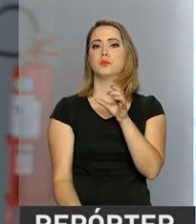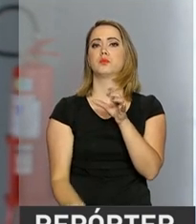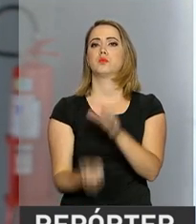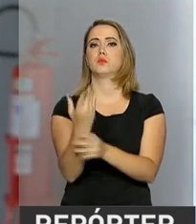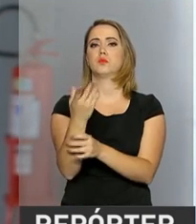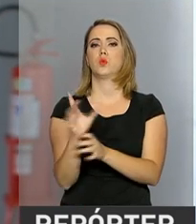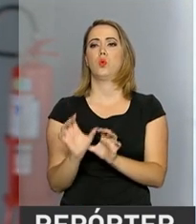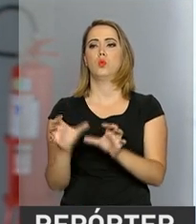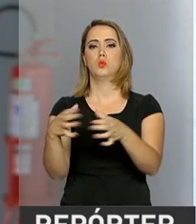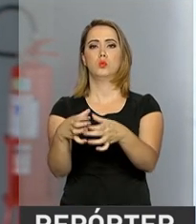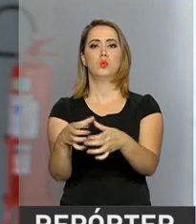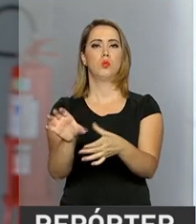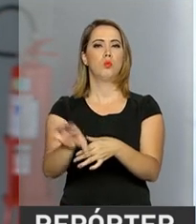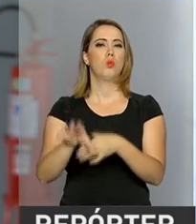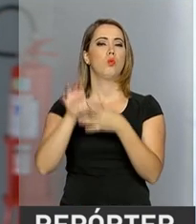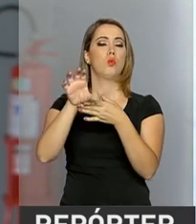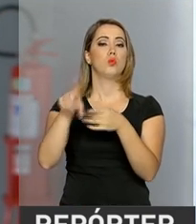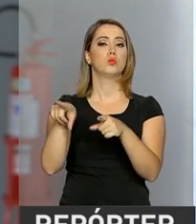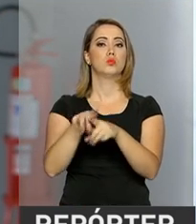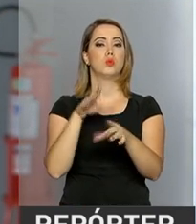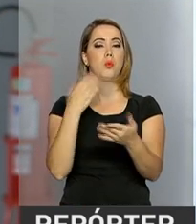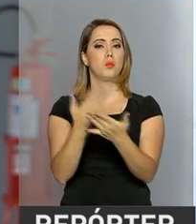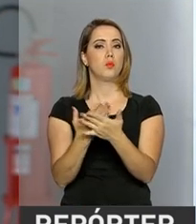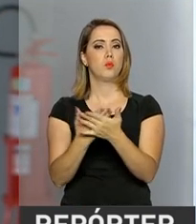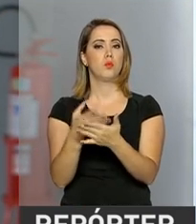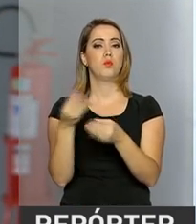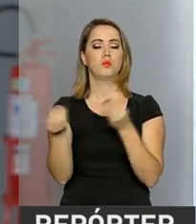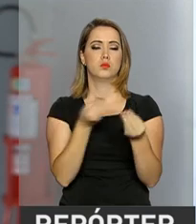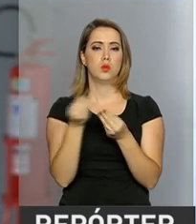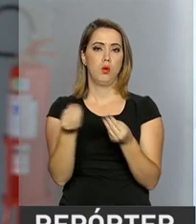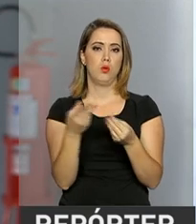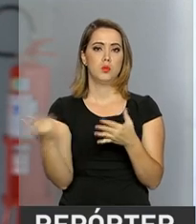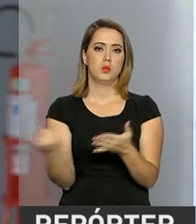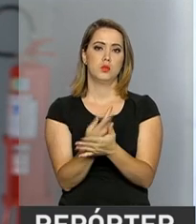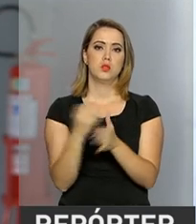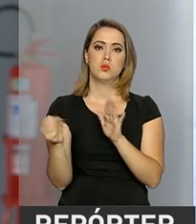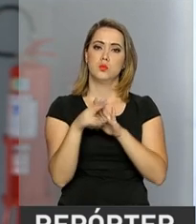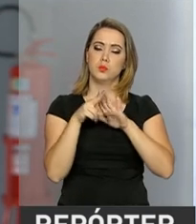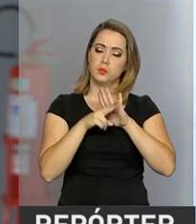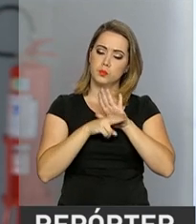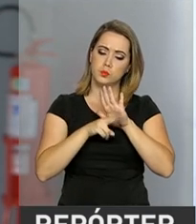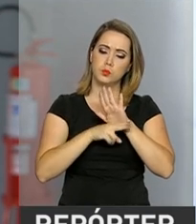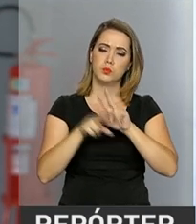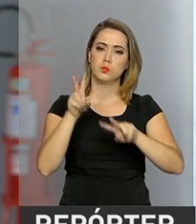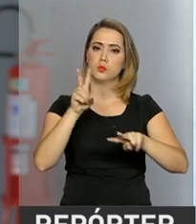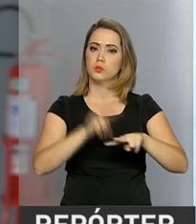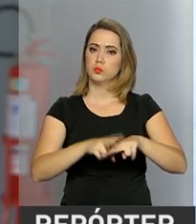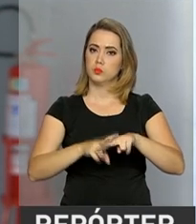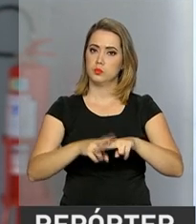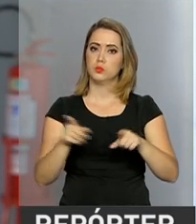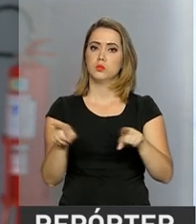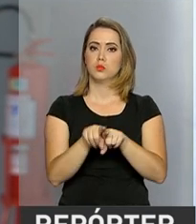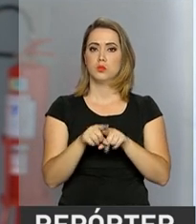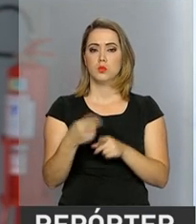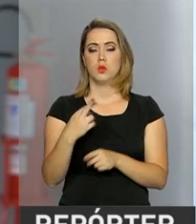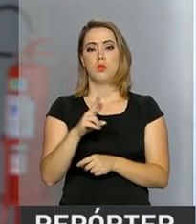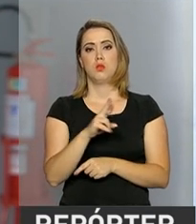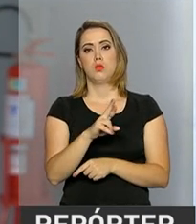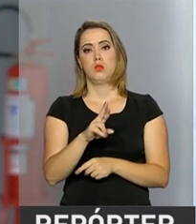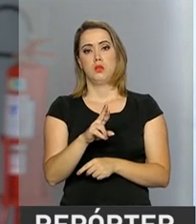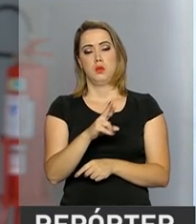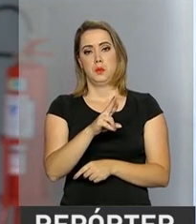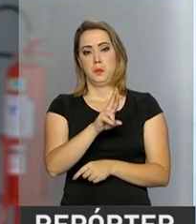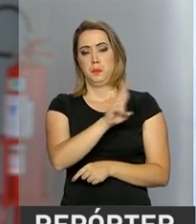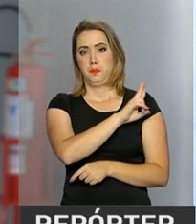uma comissão que vai estudar a reforma do sistema prisional do sistema penitenciário brasileiro com representantes dos